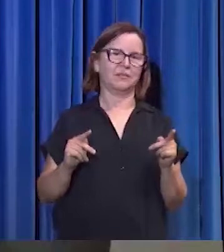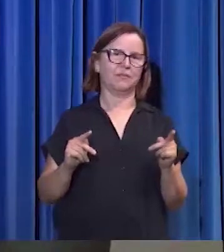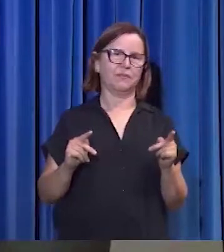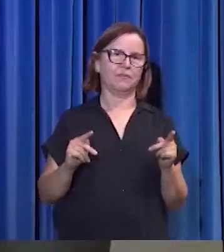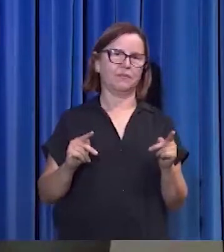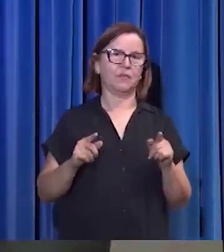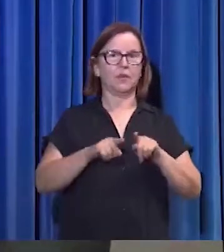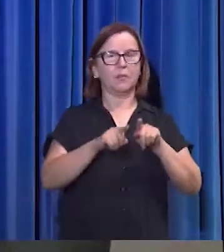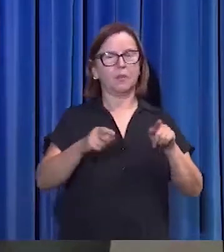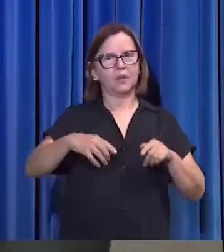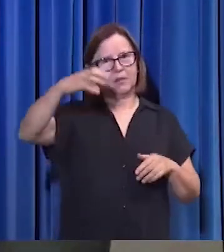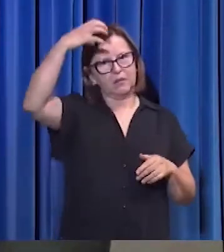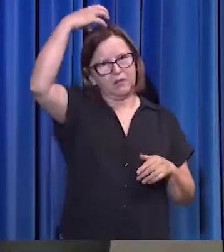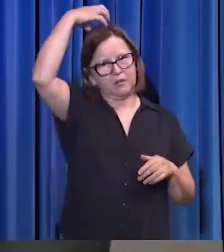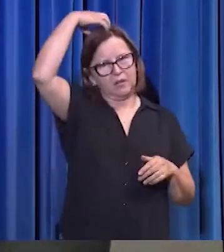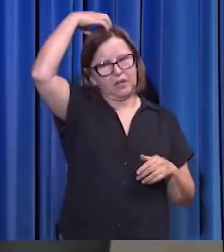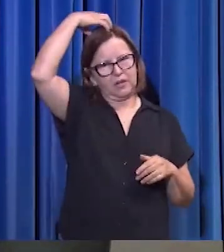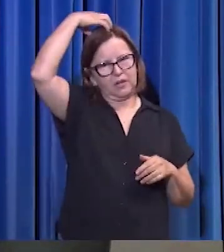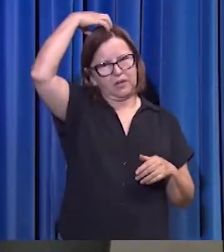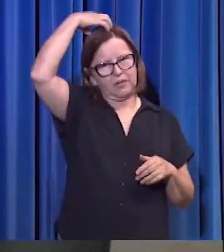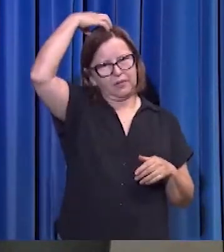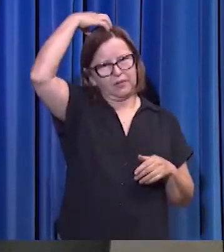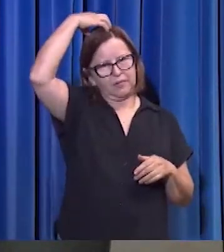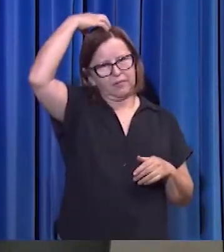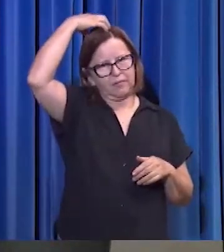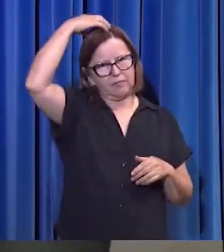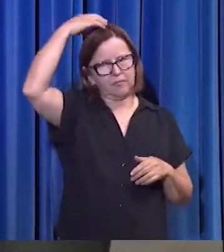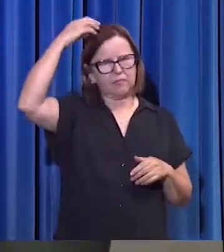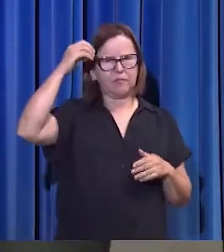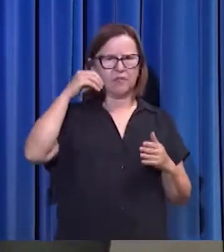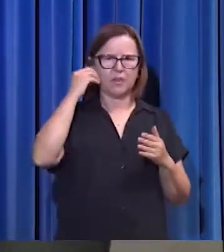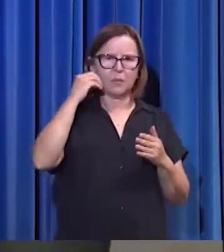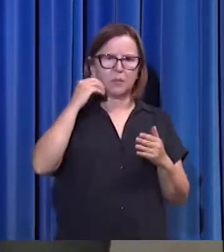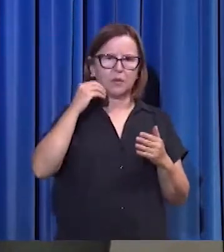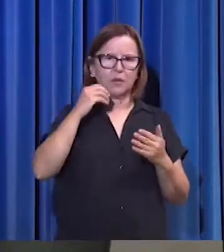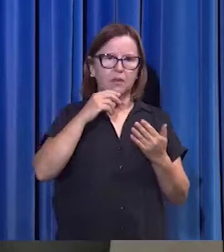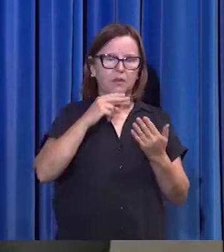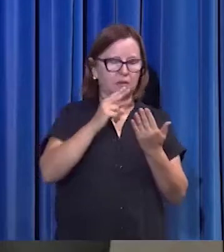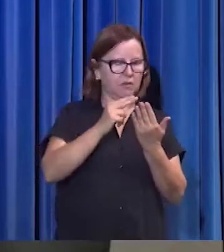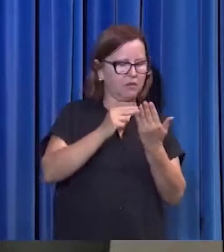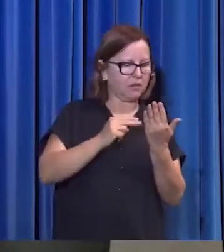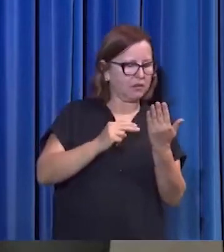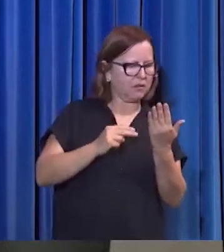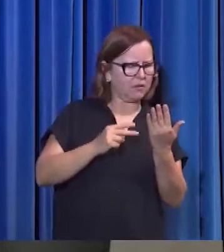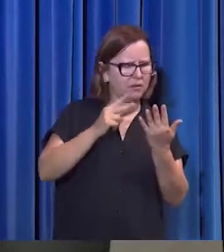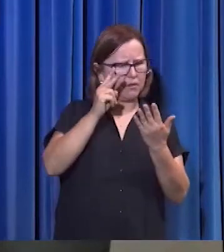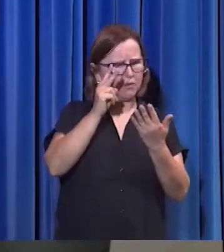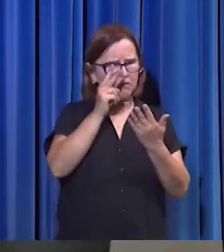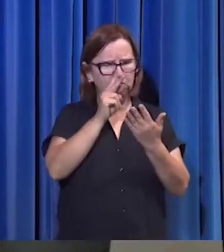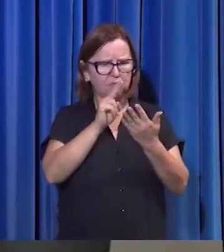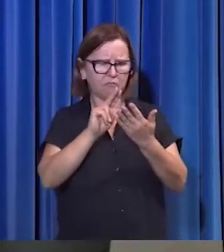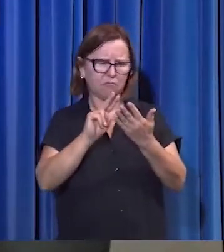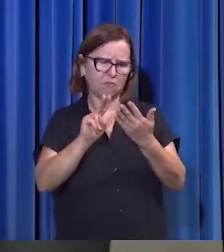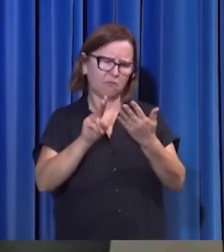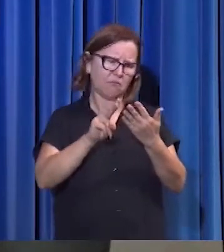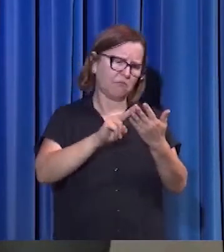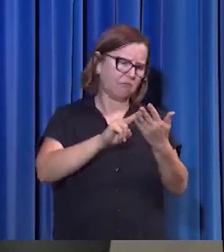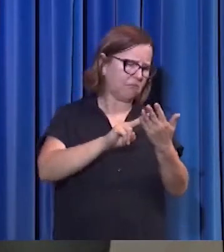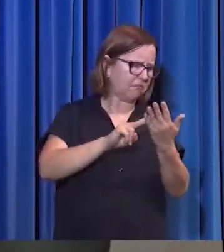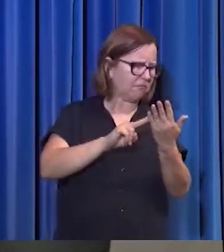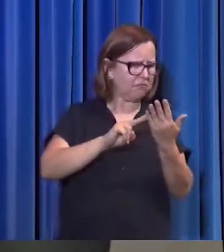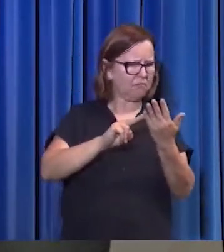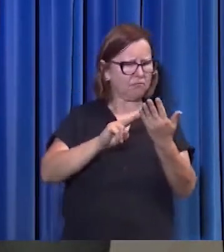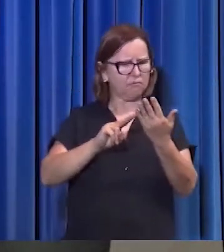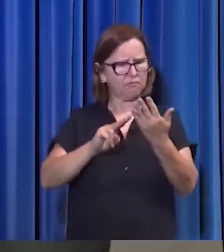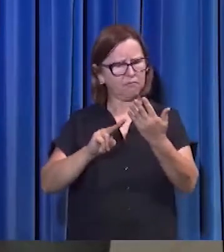Mas o rei, experimentado nas artes, olhou com vagar e viu, ao lado